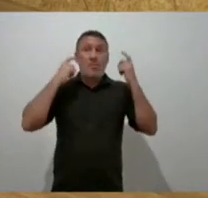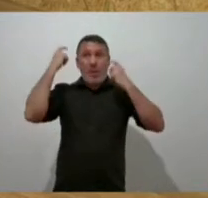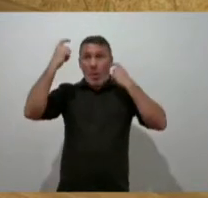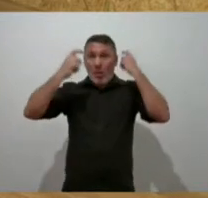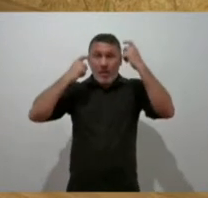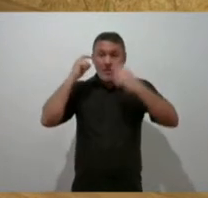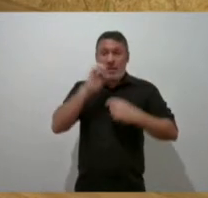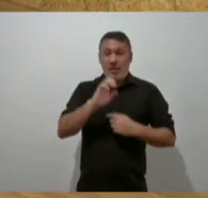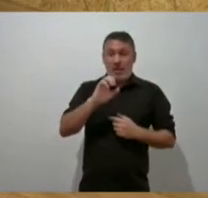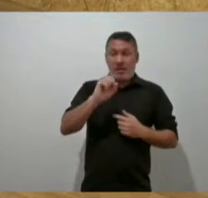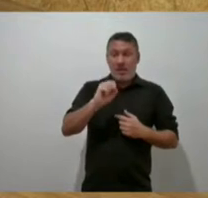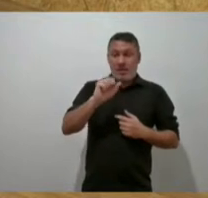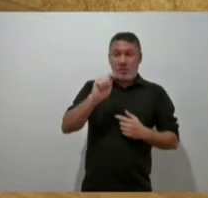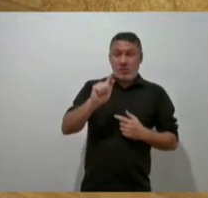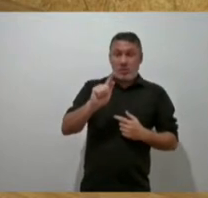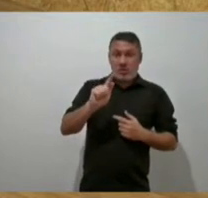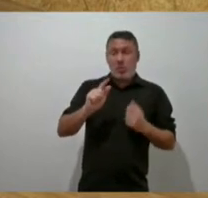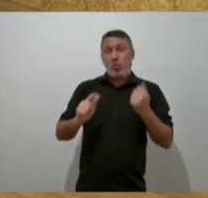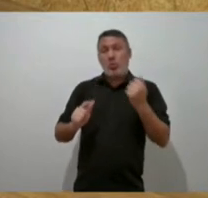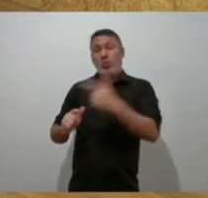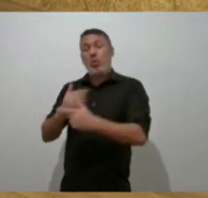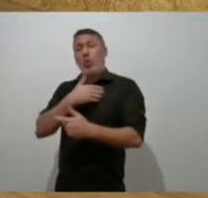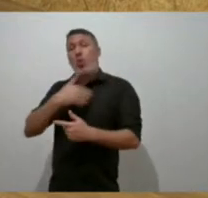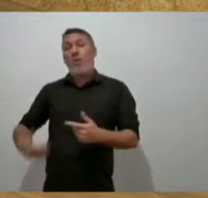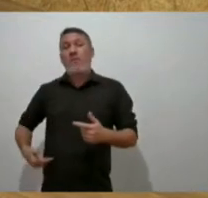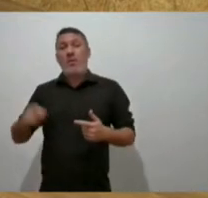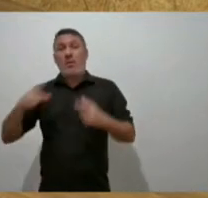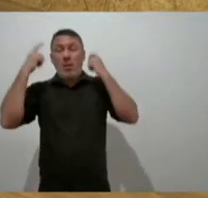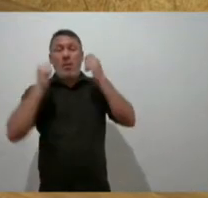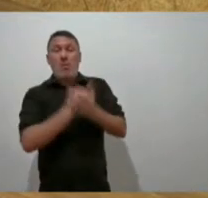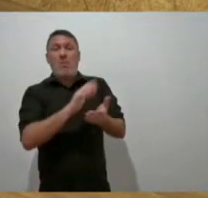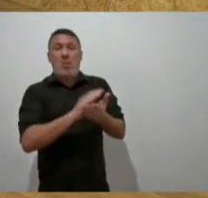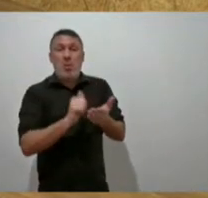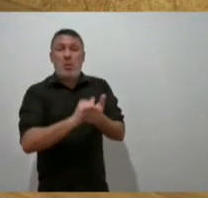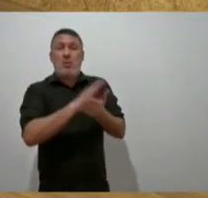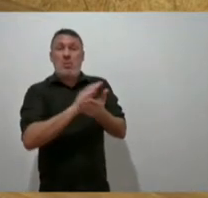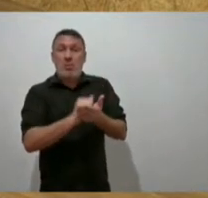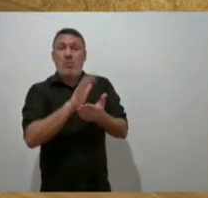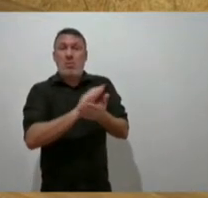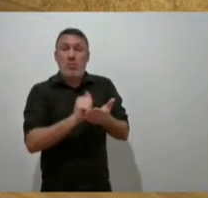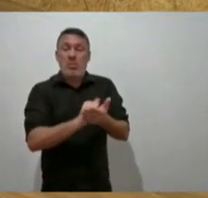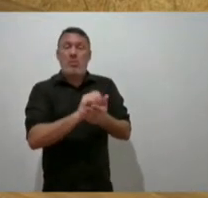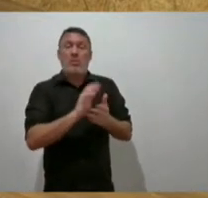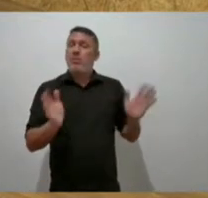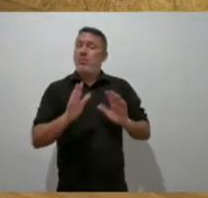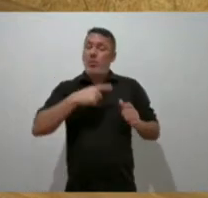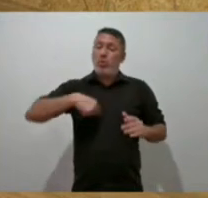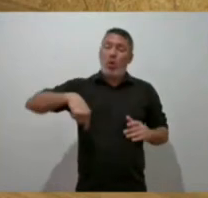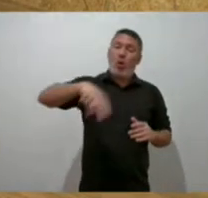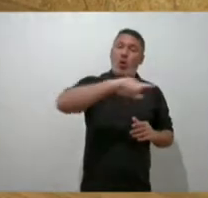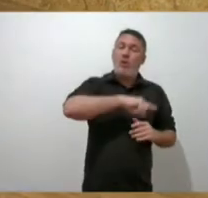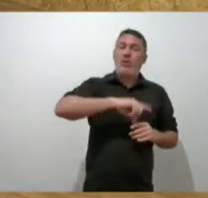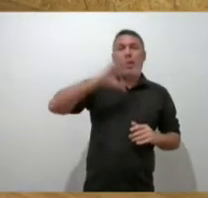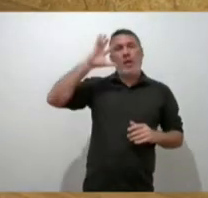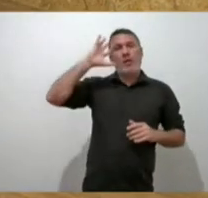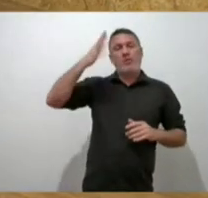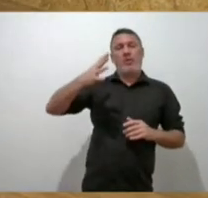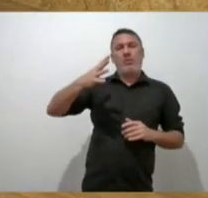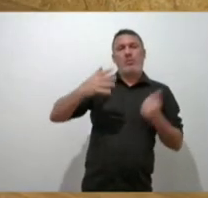ficar tentando dar multa para quem não está preocupado. Né? Então, é melhor você dar fluidez para quem está querendo fazer isso.